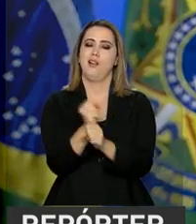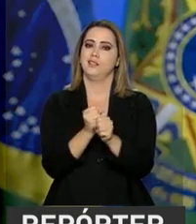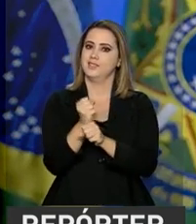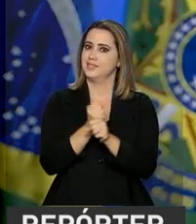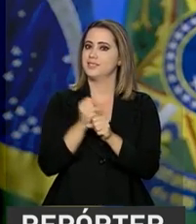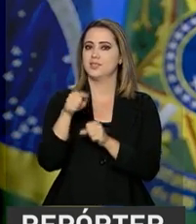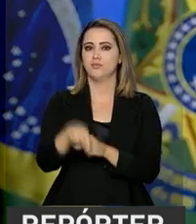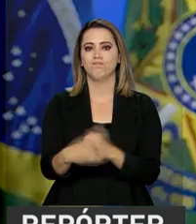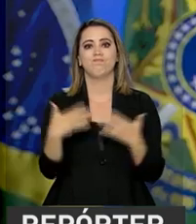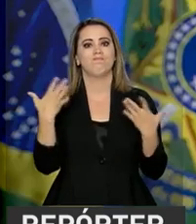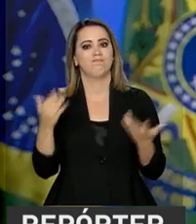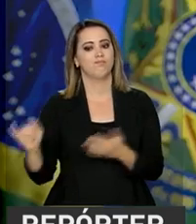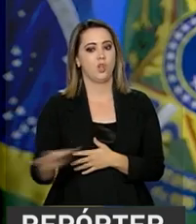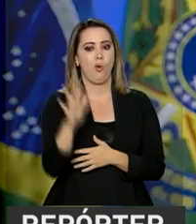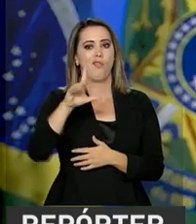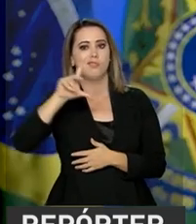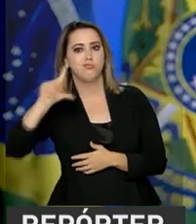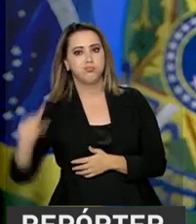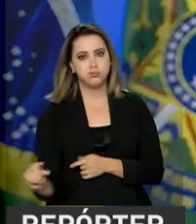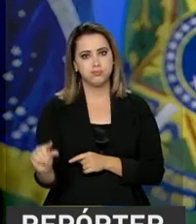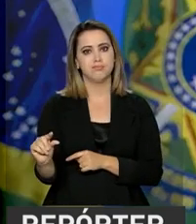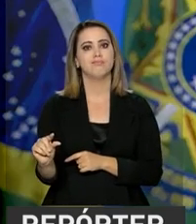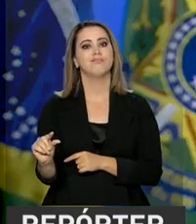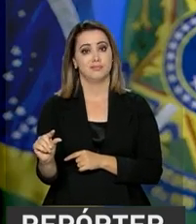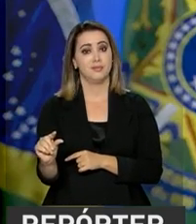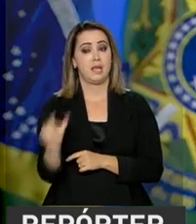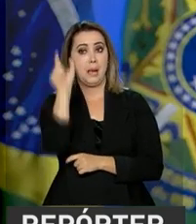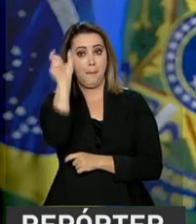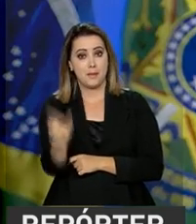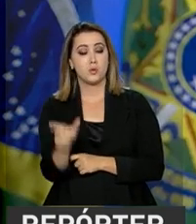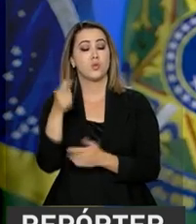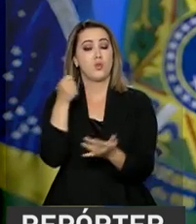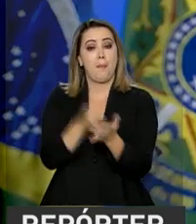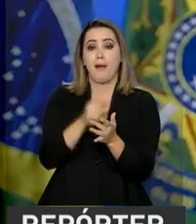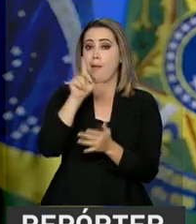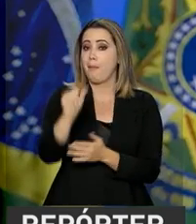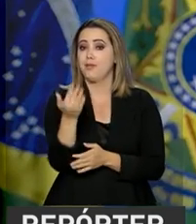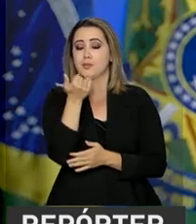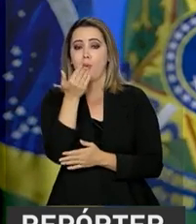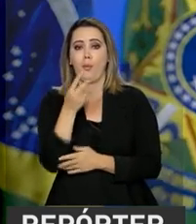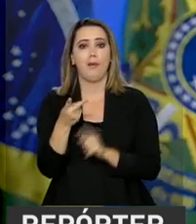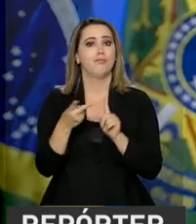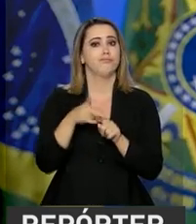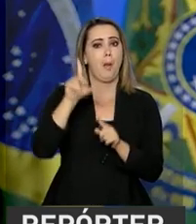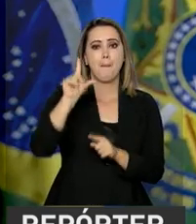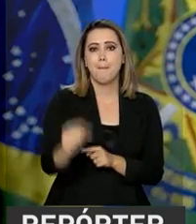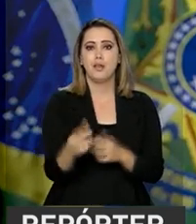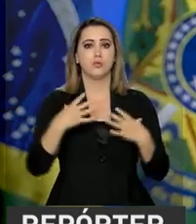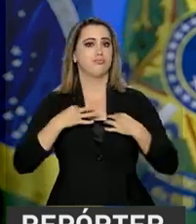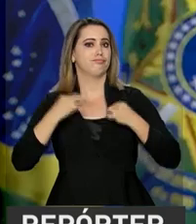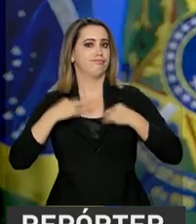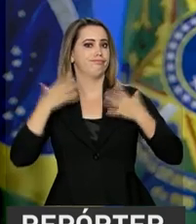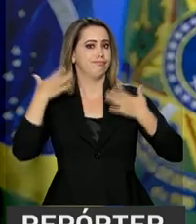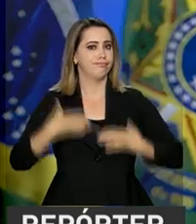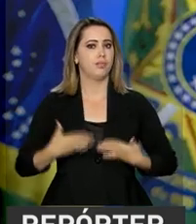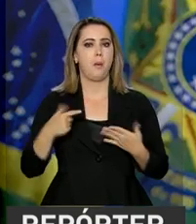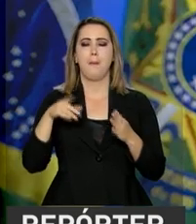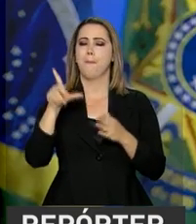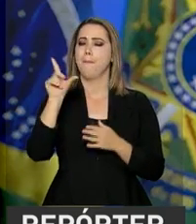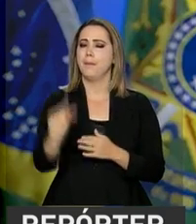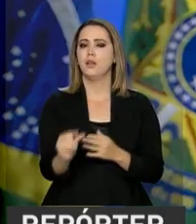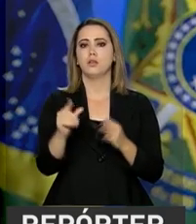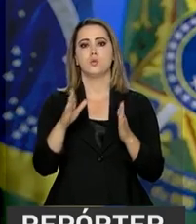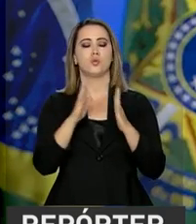isso a inflação caiu ainda mais e o brasileiro já paga menos para comer menos para vestir menos para morar